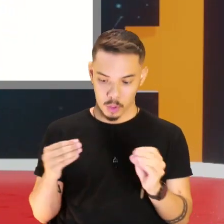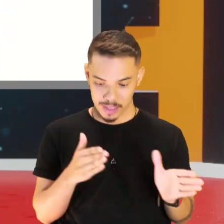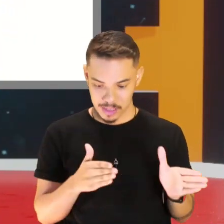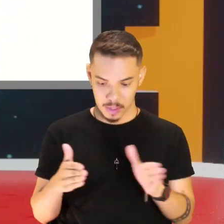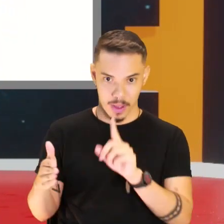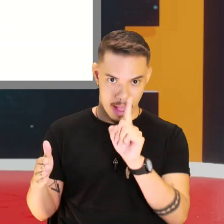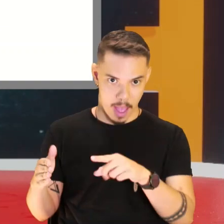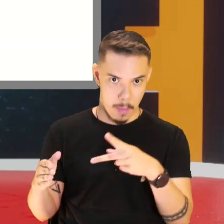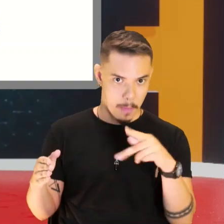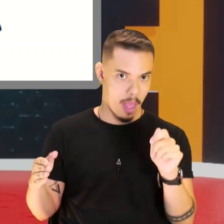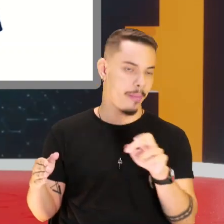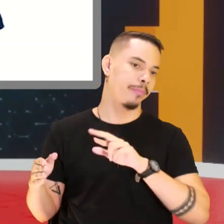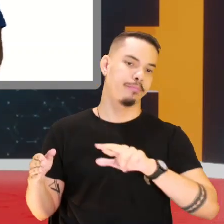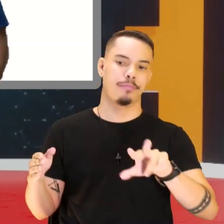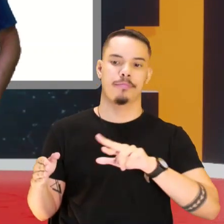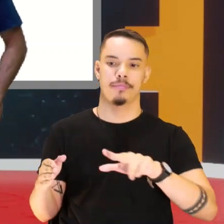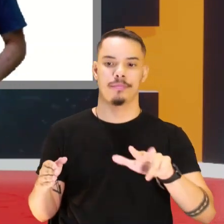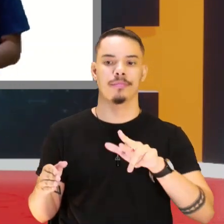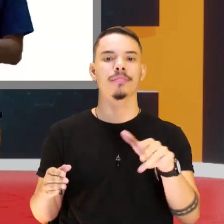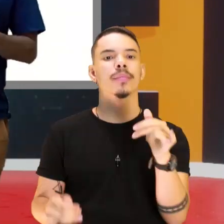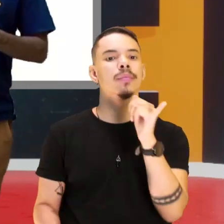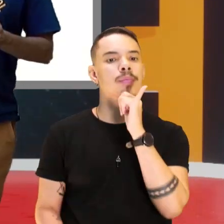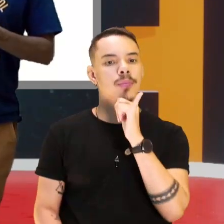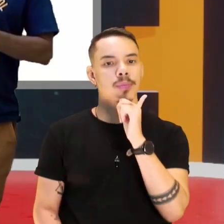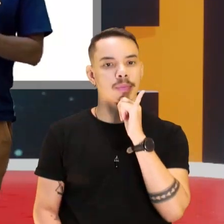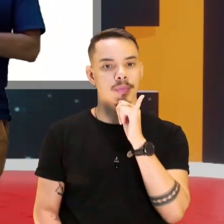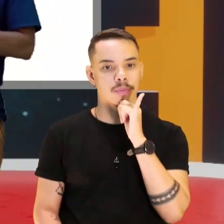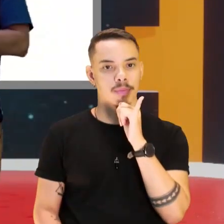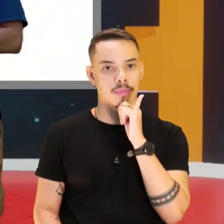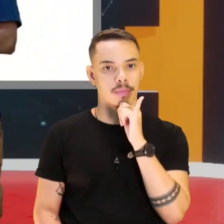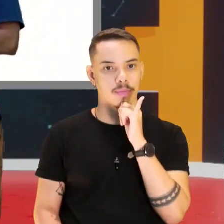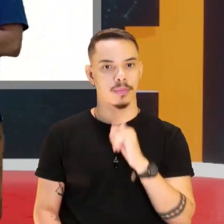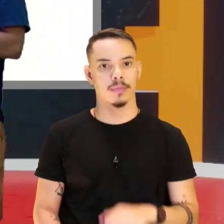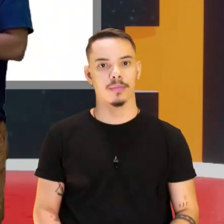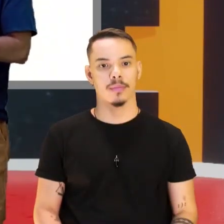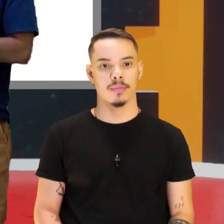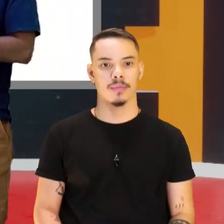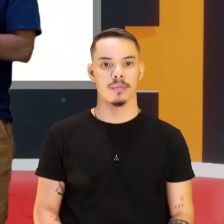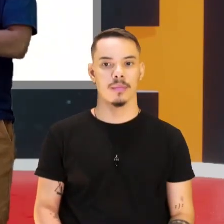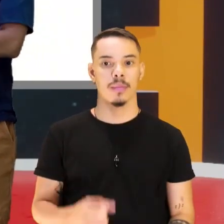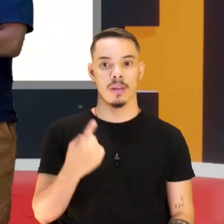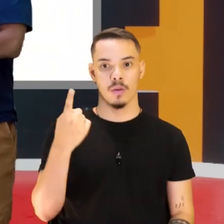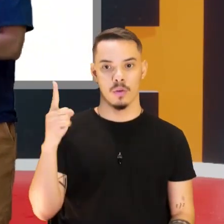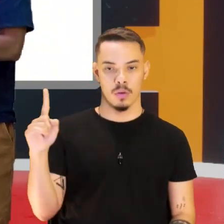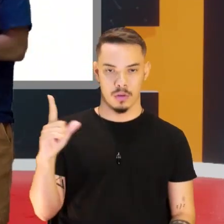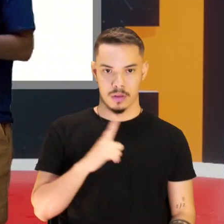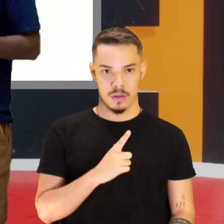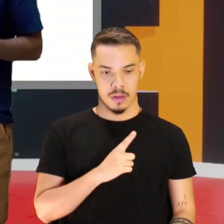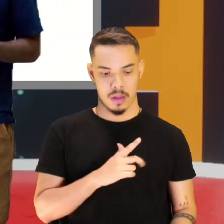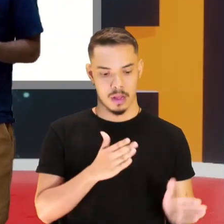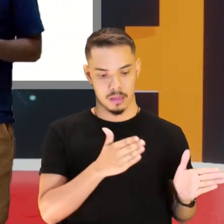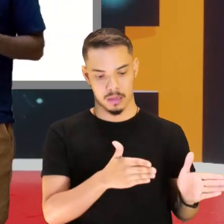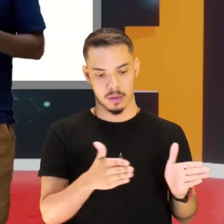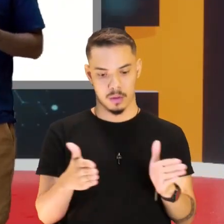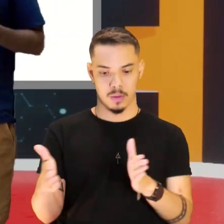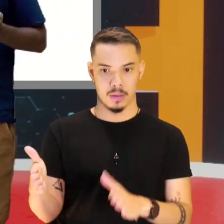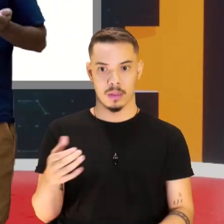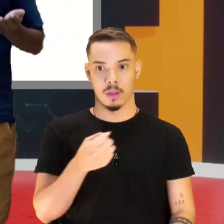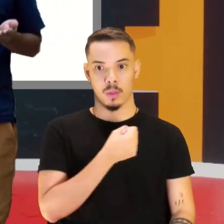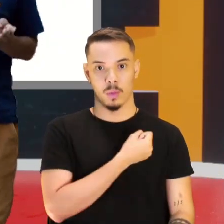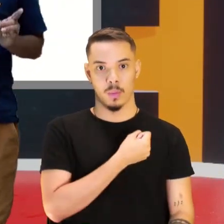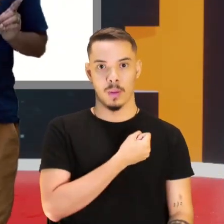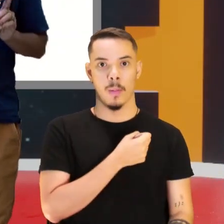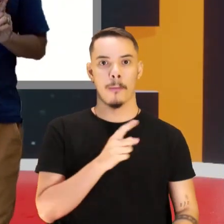uma PA, tá? Nós vimos, por exemplo, a última questão do exercício era uma sequência numérica de